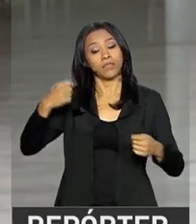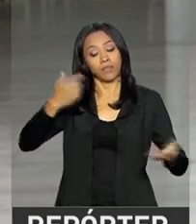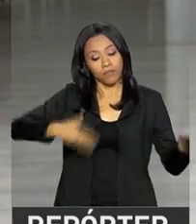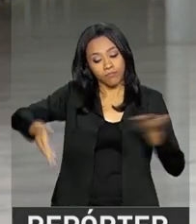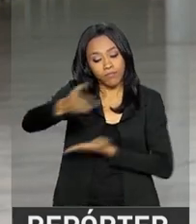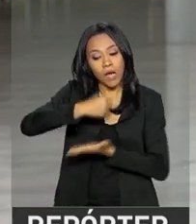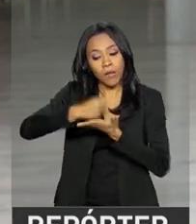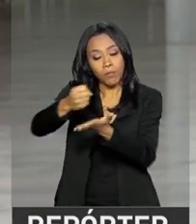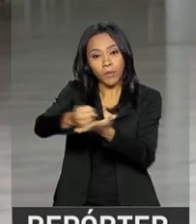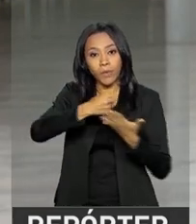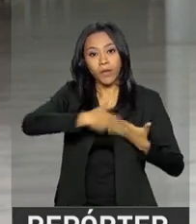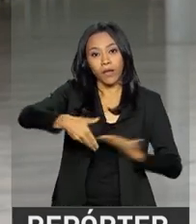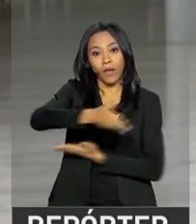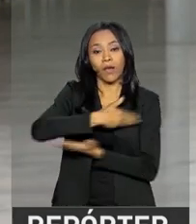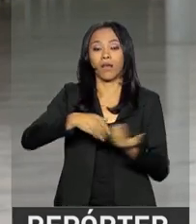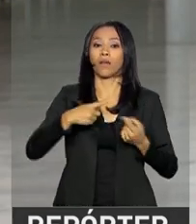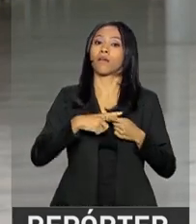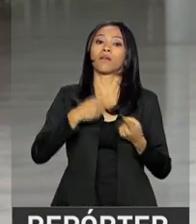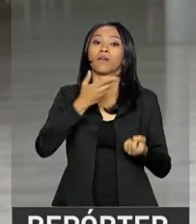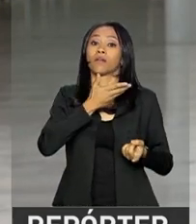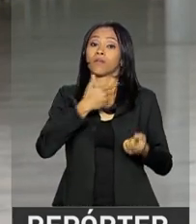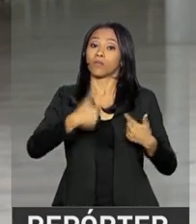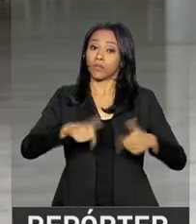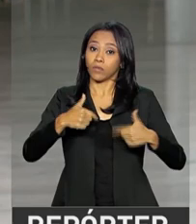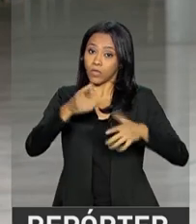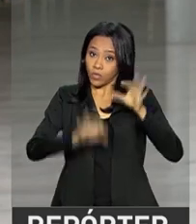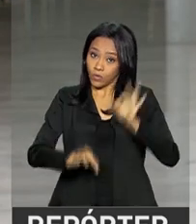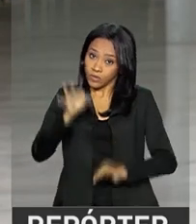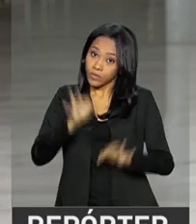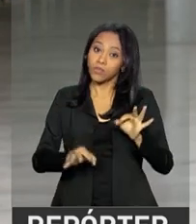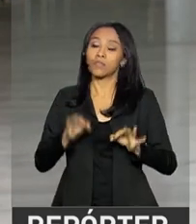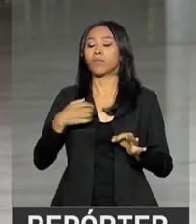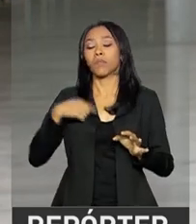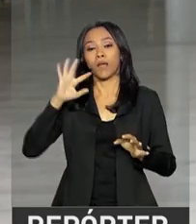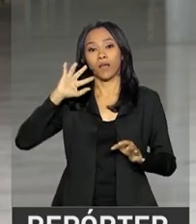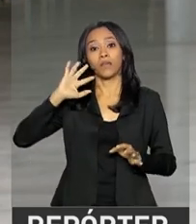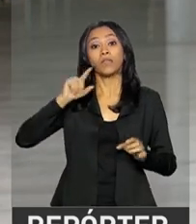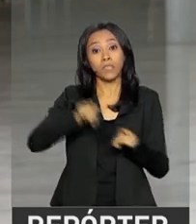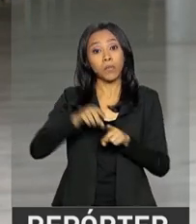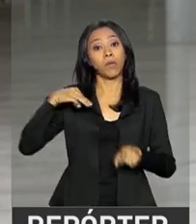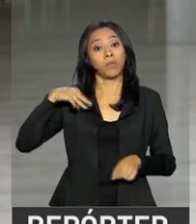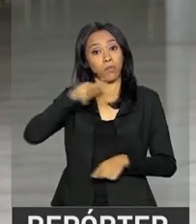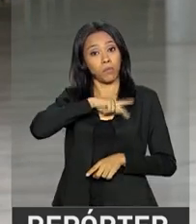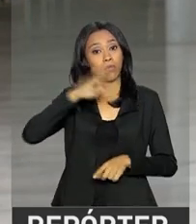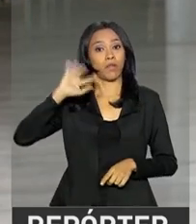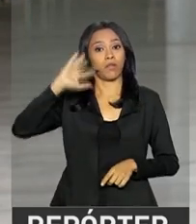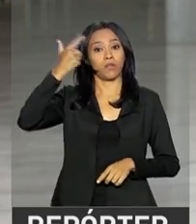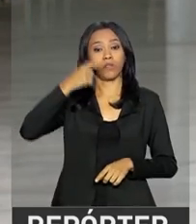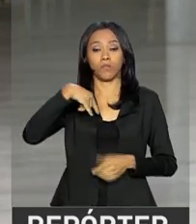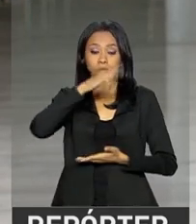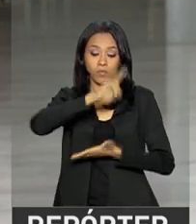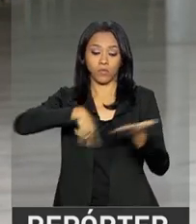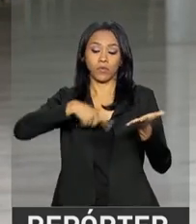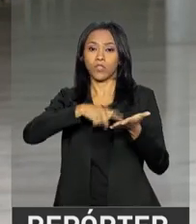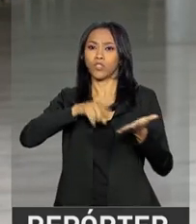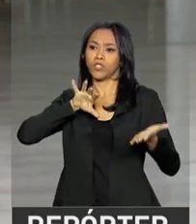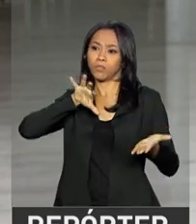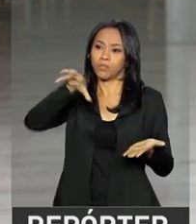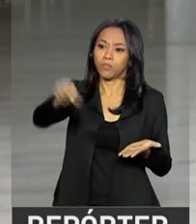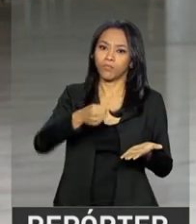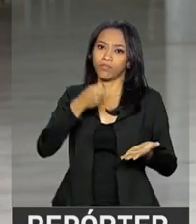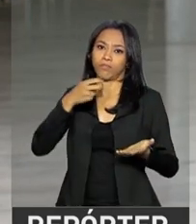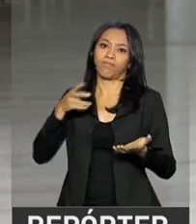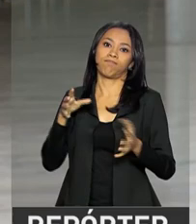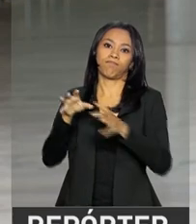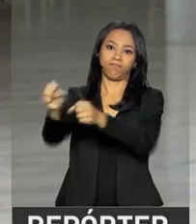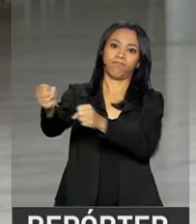a justiça e o Ministério Público para, por exemplo, agilizar a emissão de mandados de busca e apreensão. Temer também